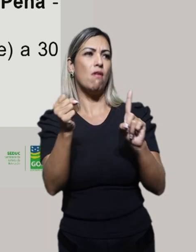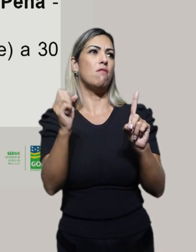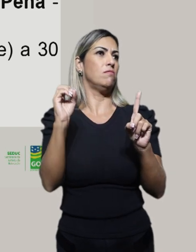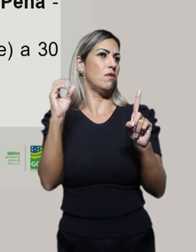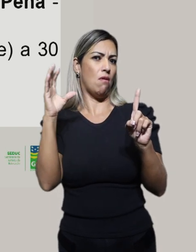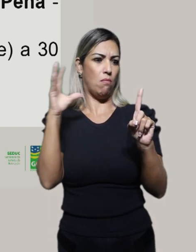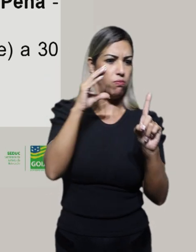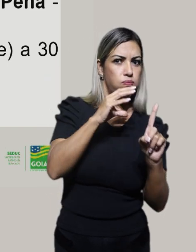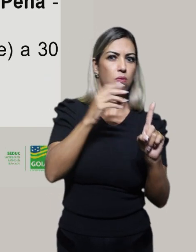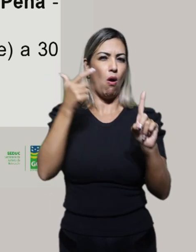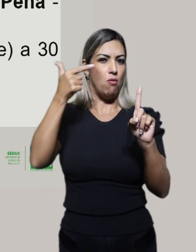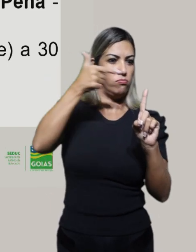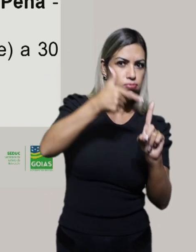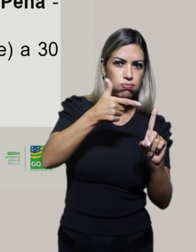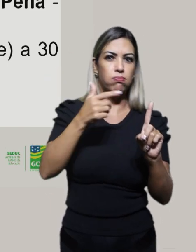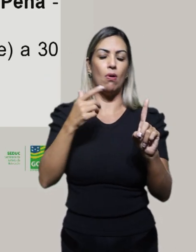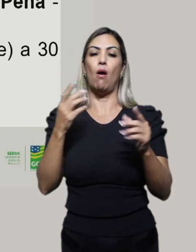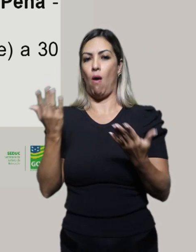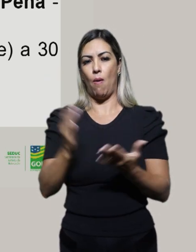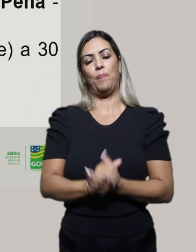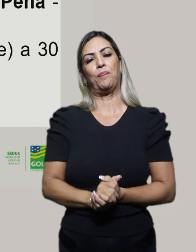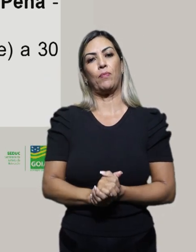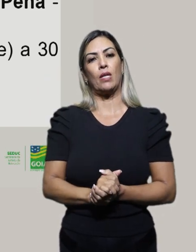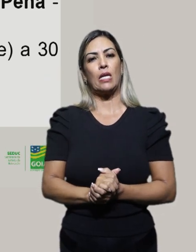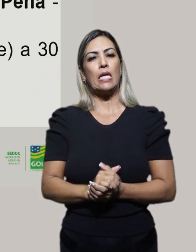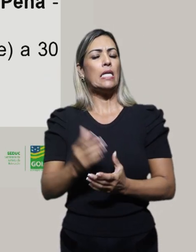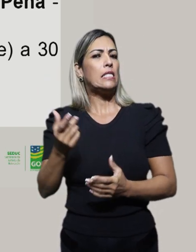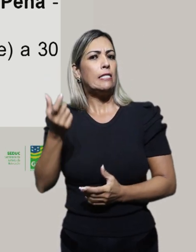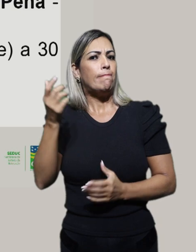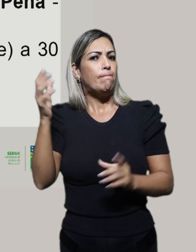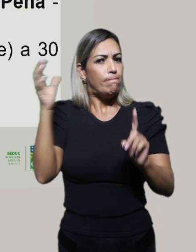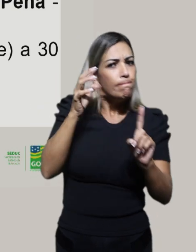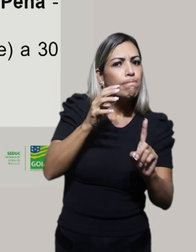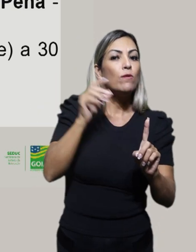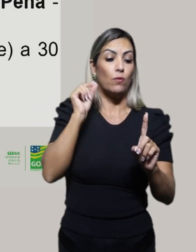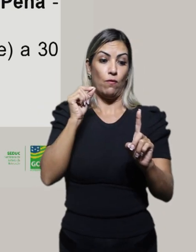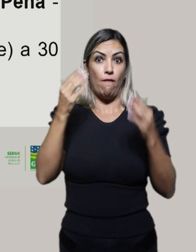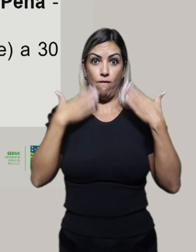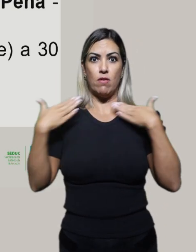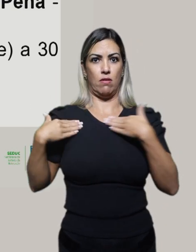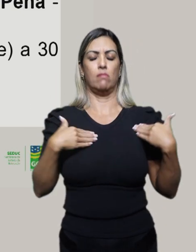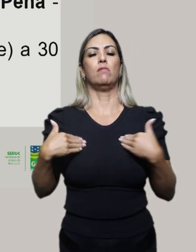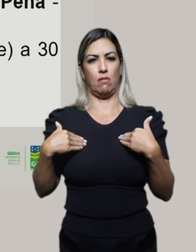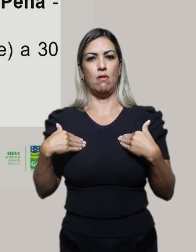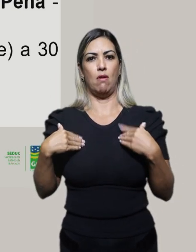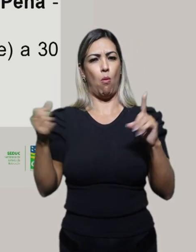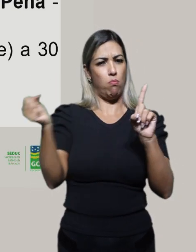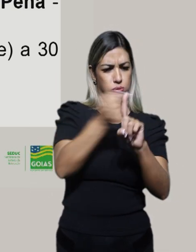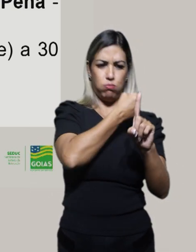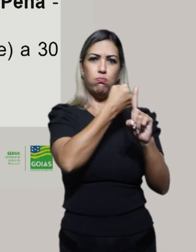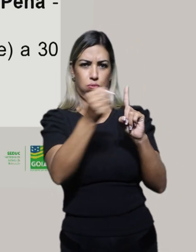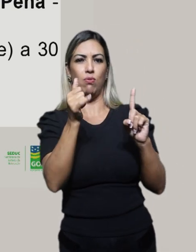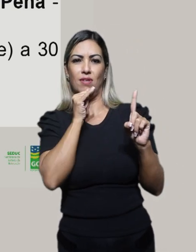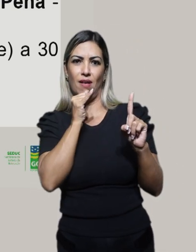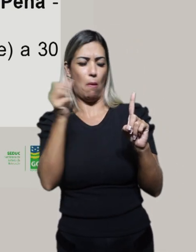grave ameaça. Gente, violência é a violência física. Por